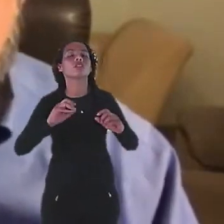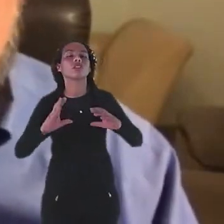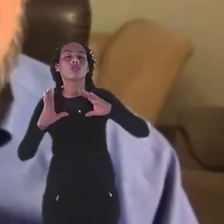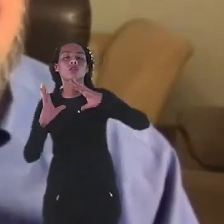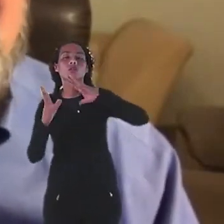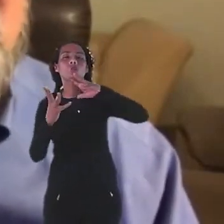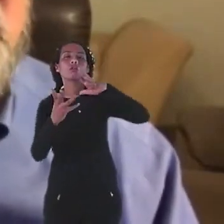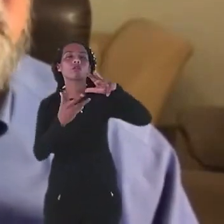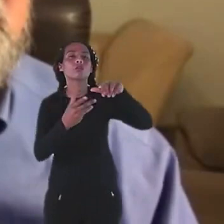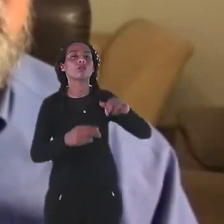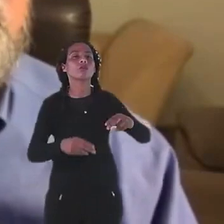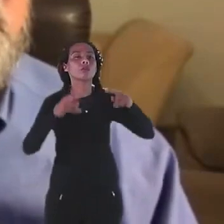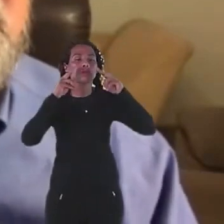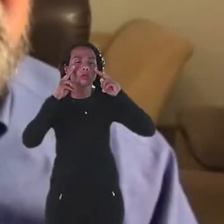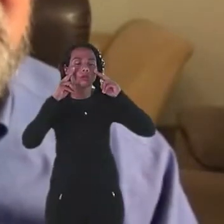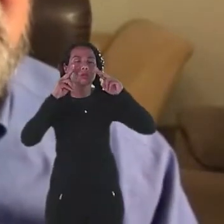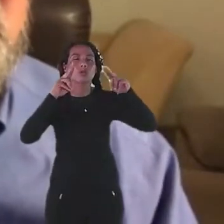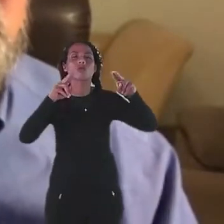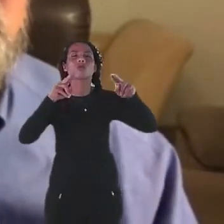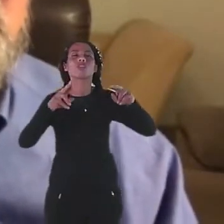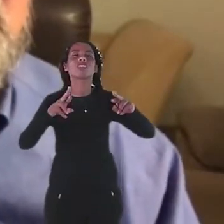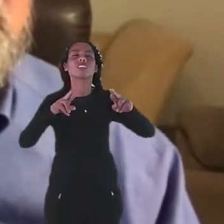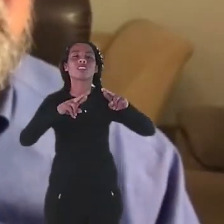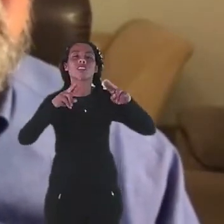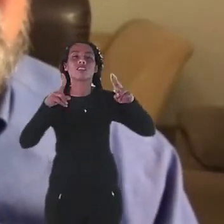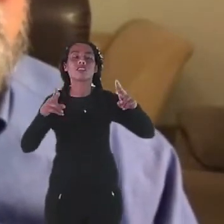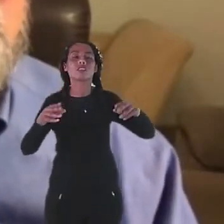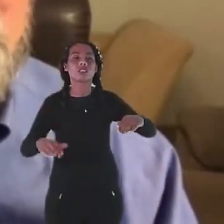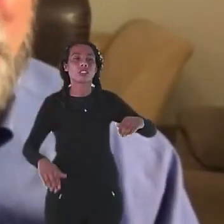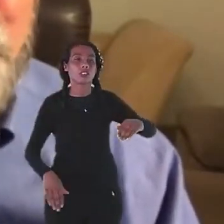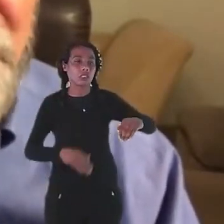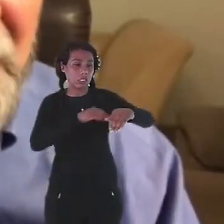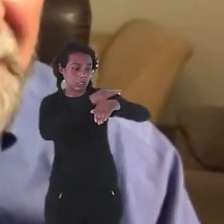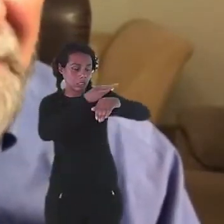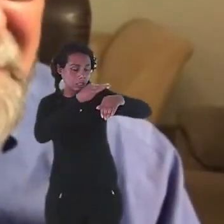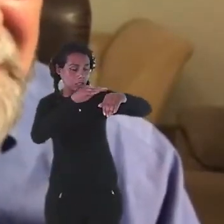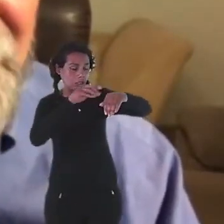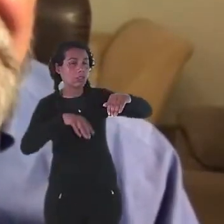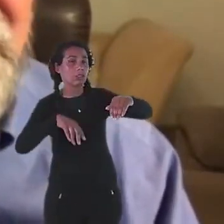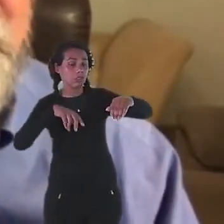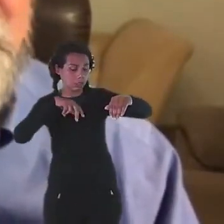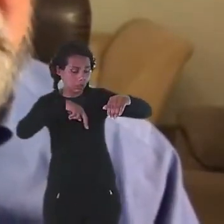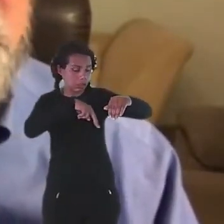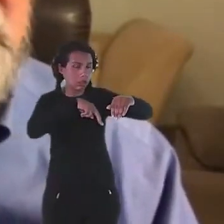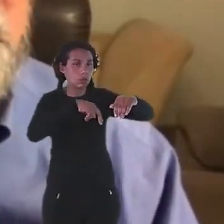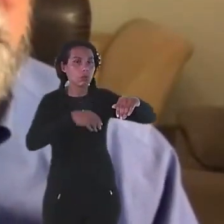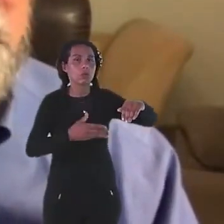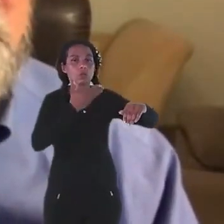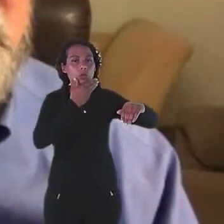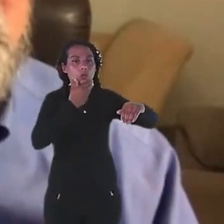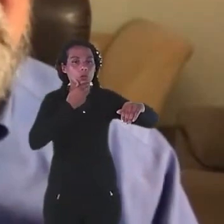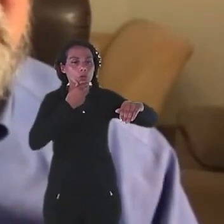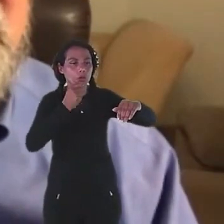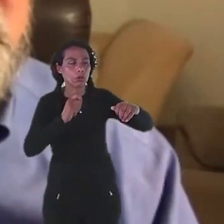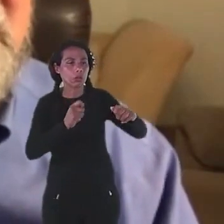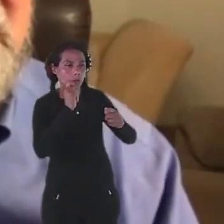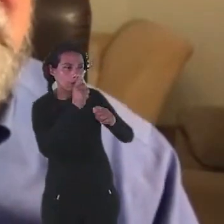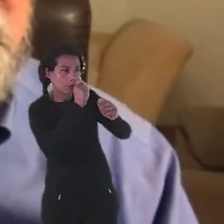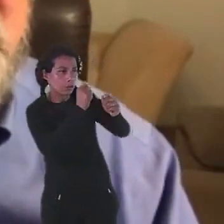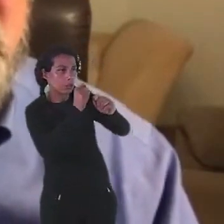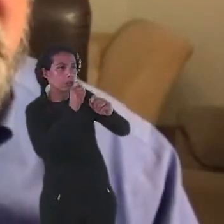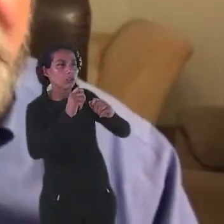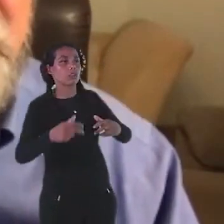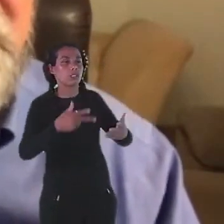as pinturas que eles deixaram nas cavernas, né, de Lascaux, nas cavernas do Piauí, do sul do Piauí, aqui